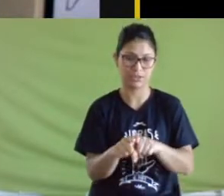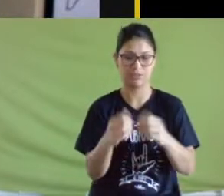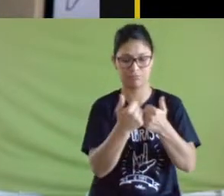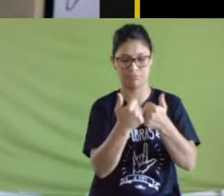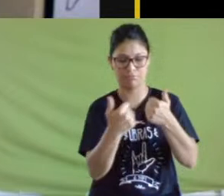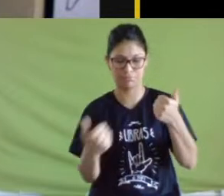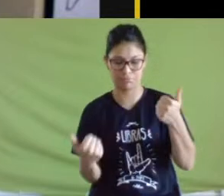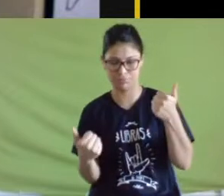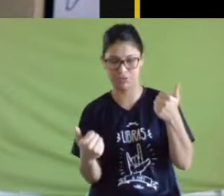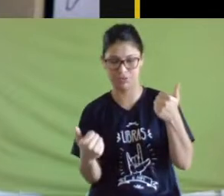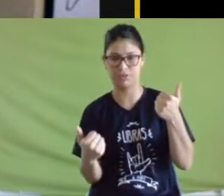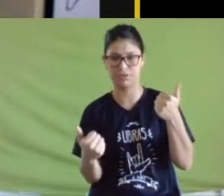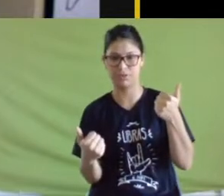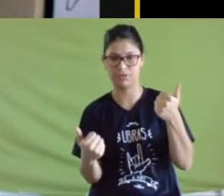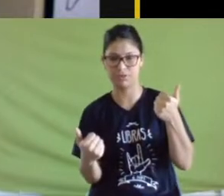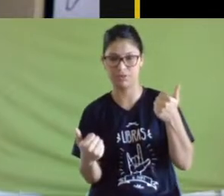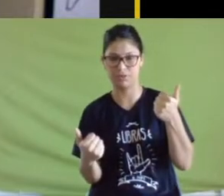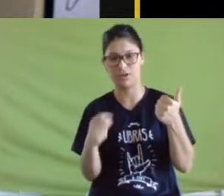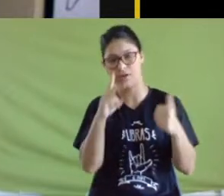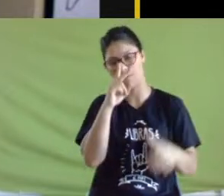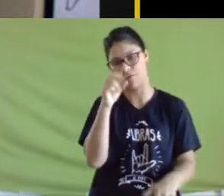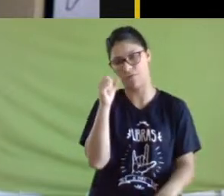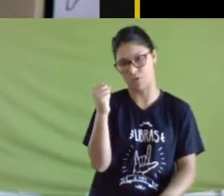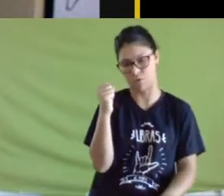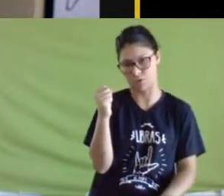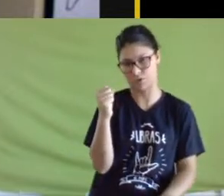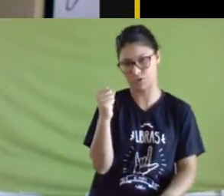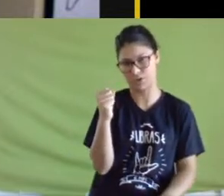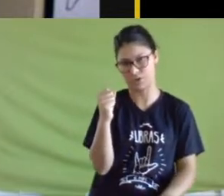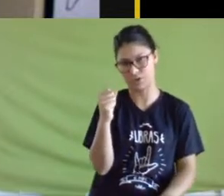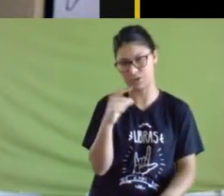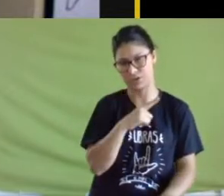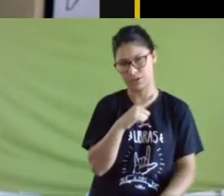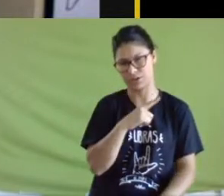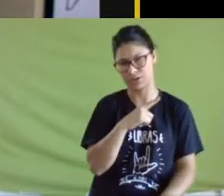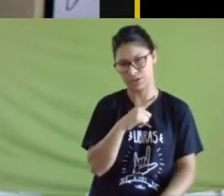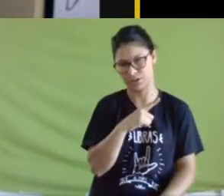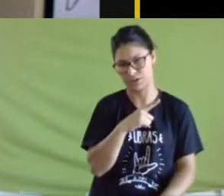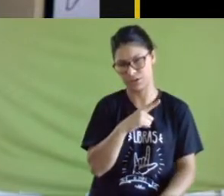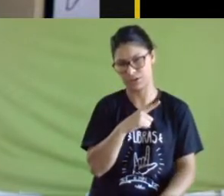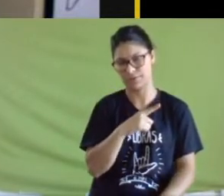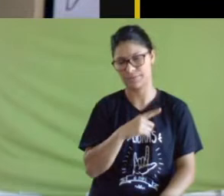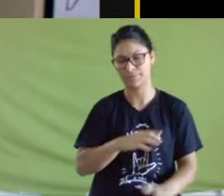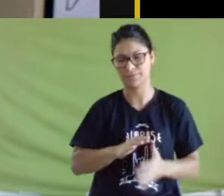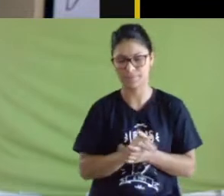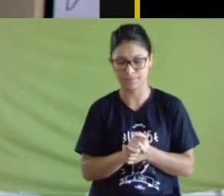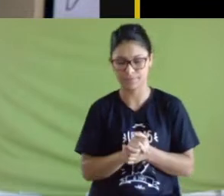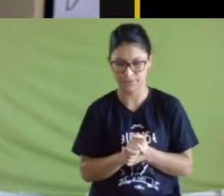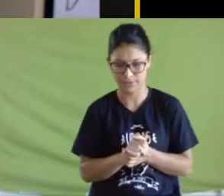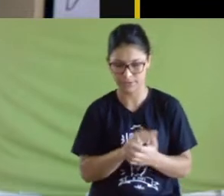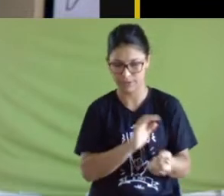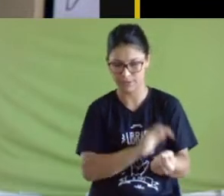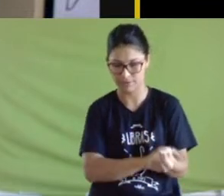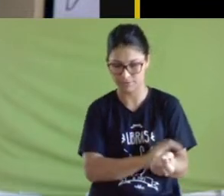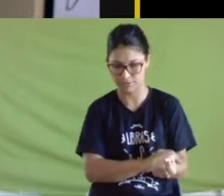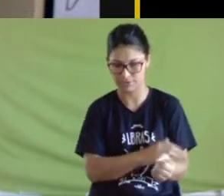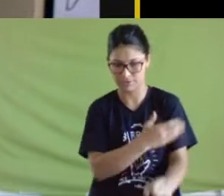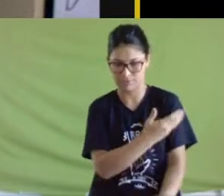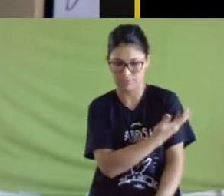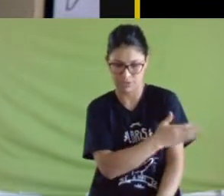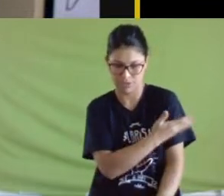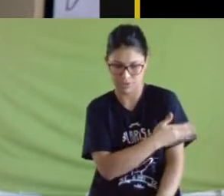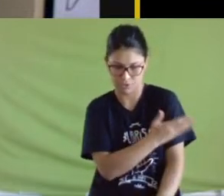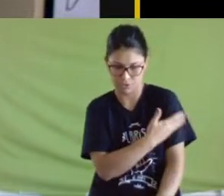vícios fortes que merecem agressão, então a gente faz sátira, e vícios fracos,